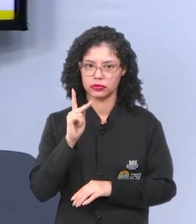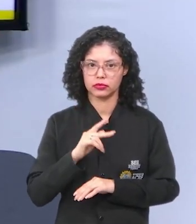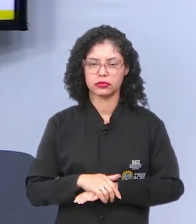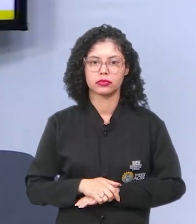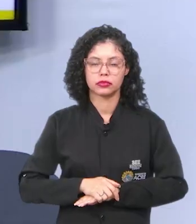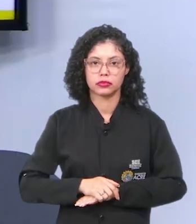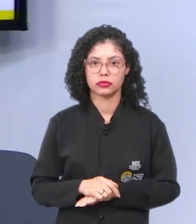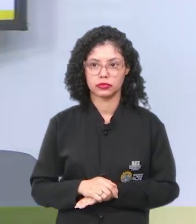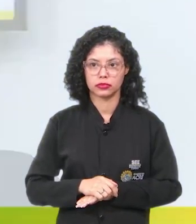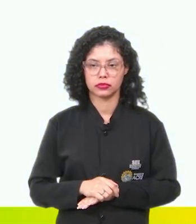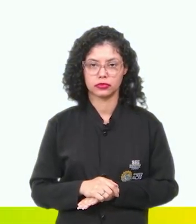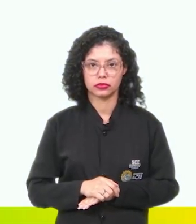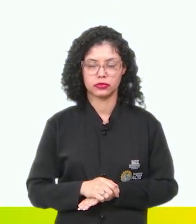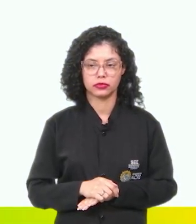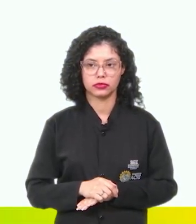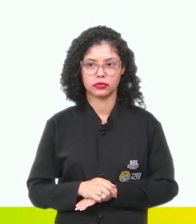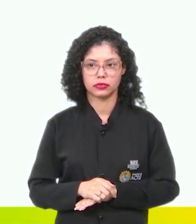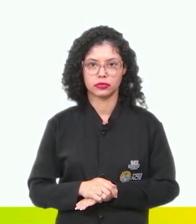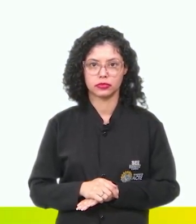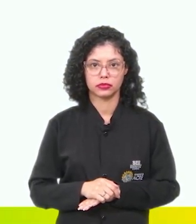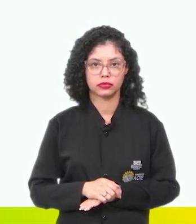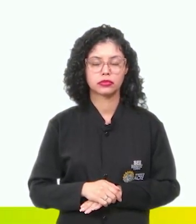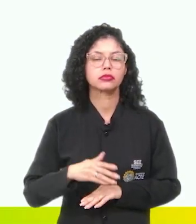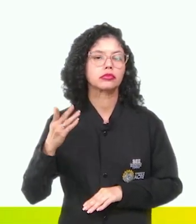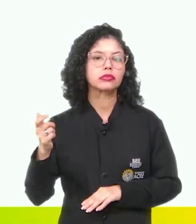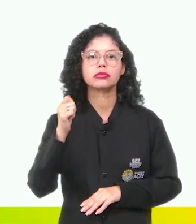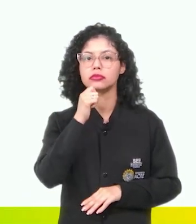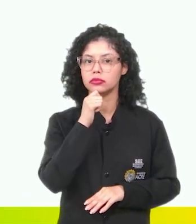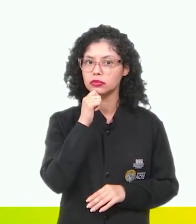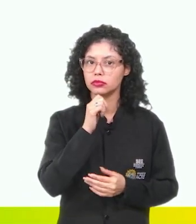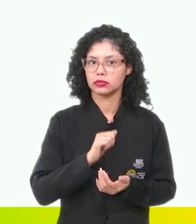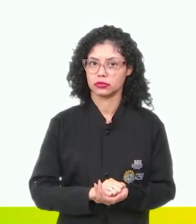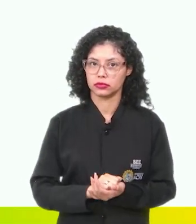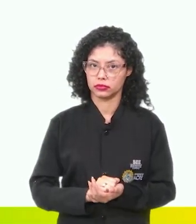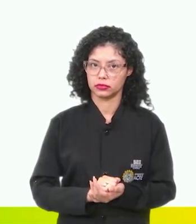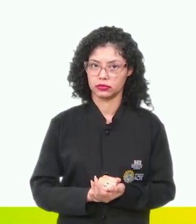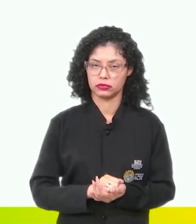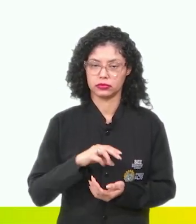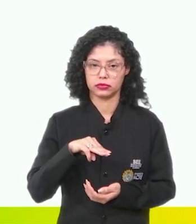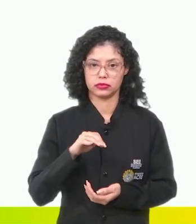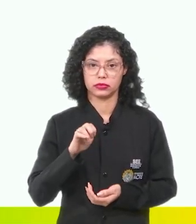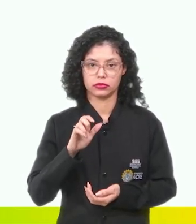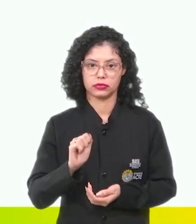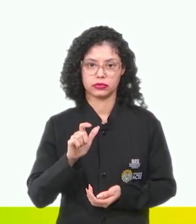Vamos procurar os outros? Isso aqui ainda é o cruzamento que Mendel fez, tá?